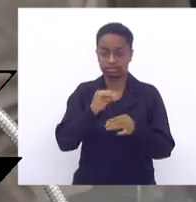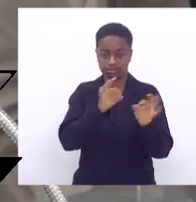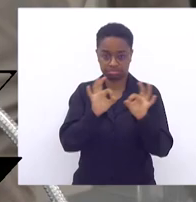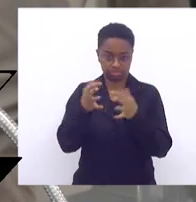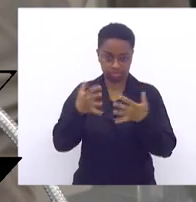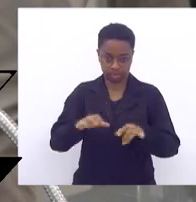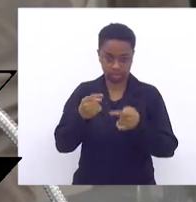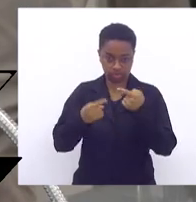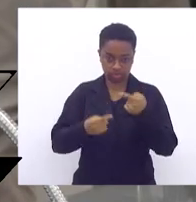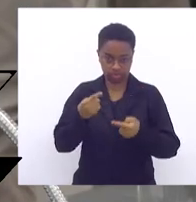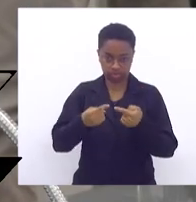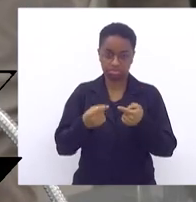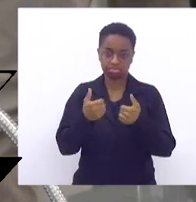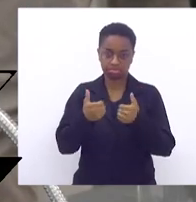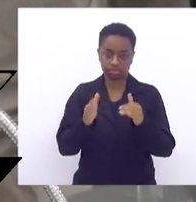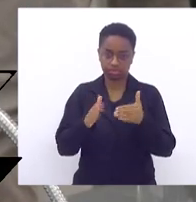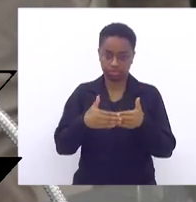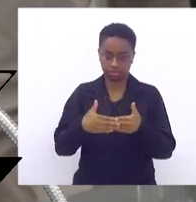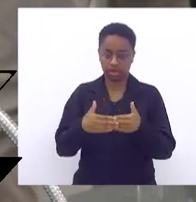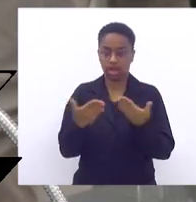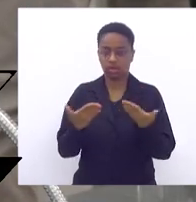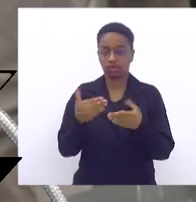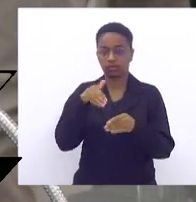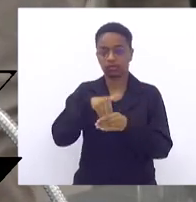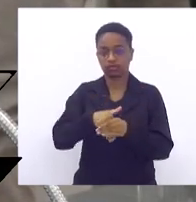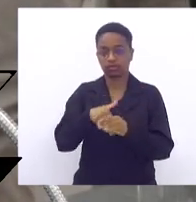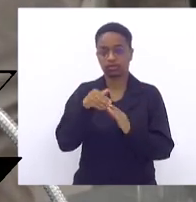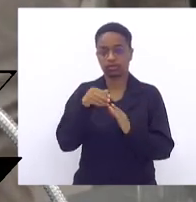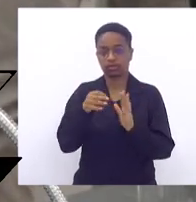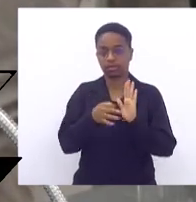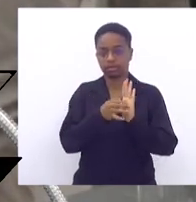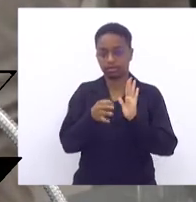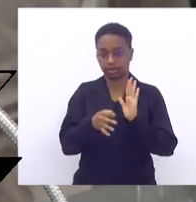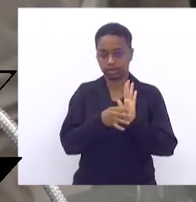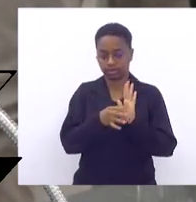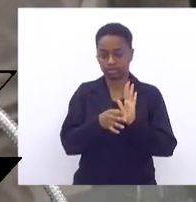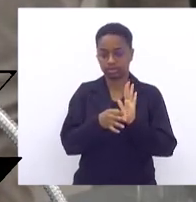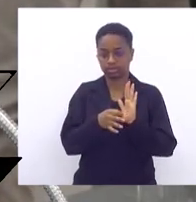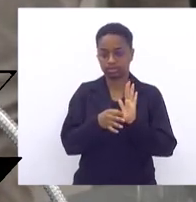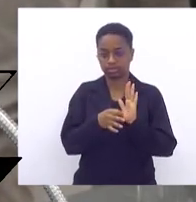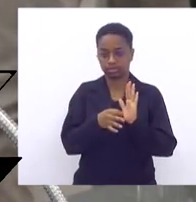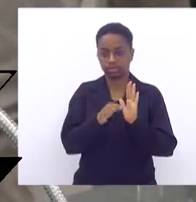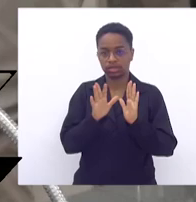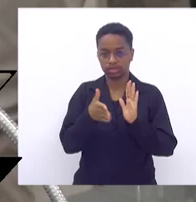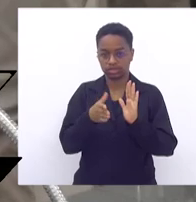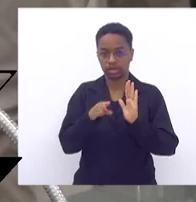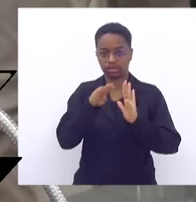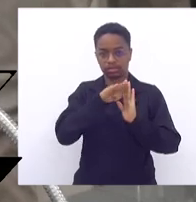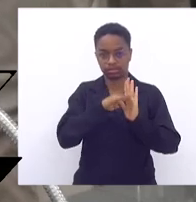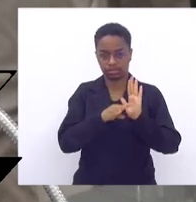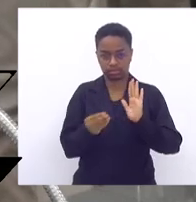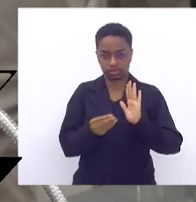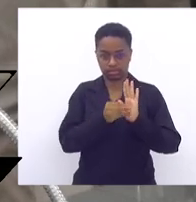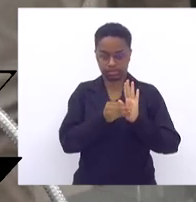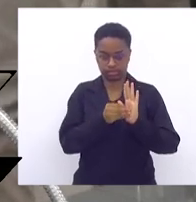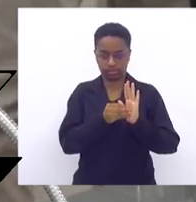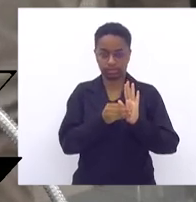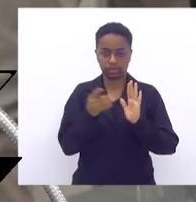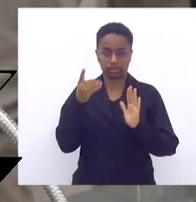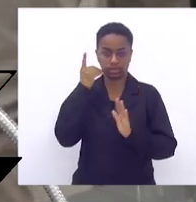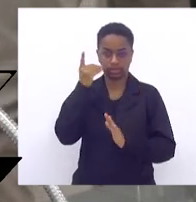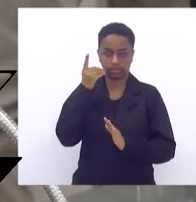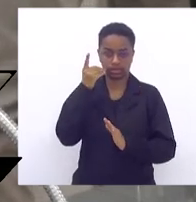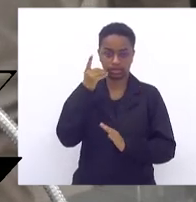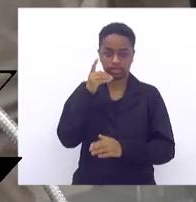queira discutir, encerrada a discussão. Em votação, o parecer, que já está nos autos, né? O parecer do deputado